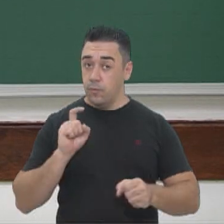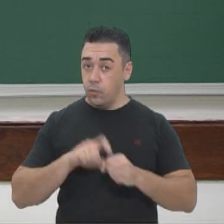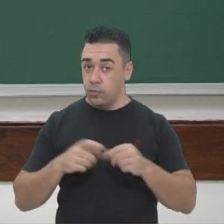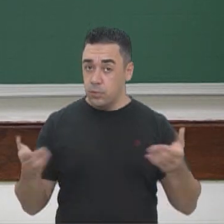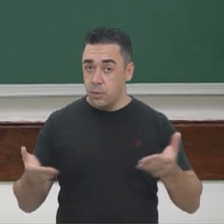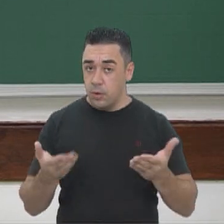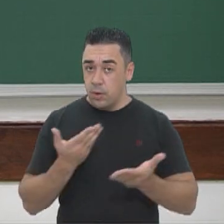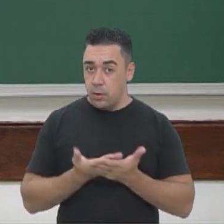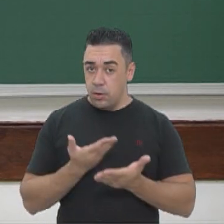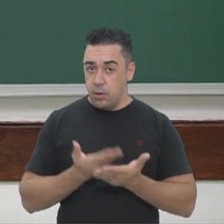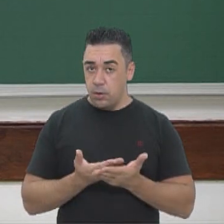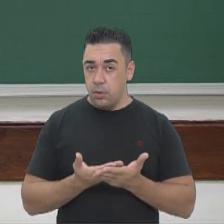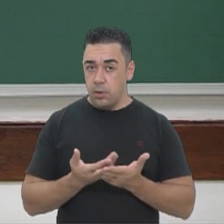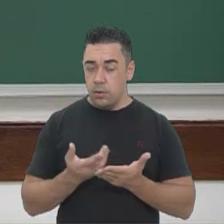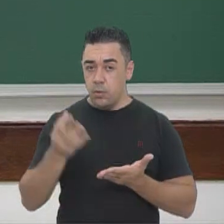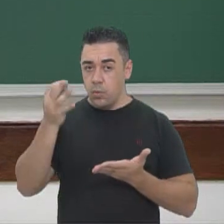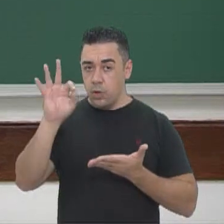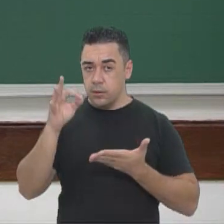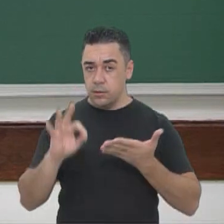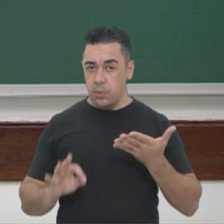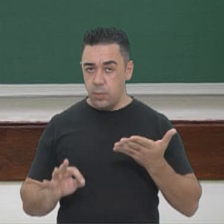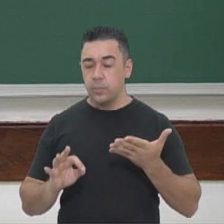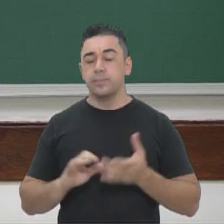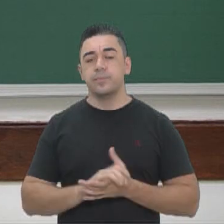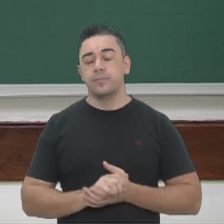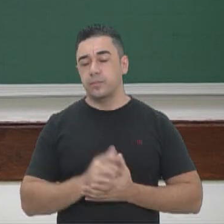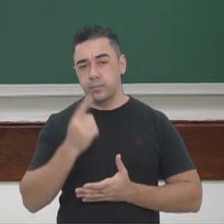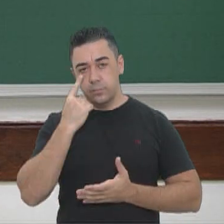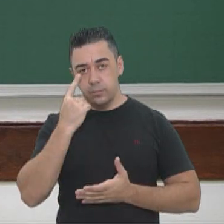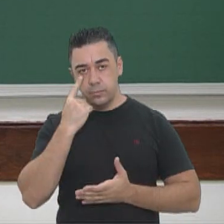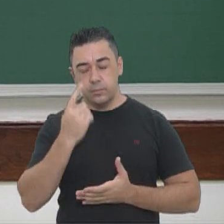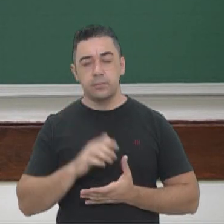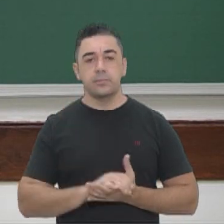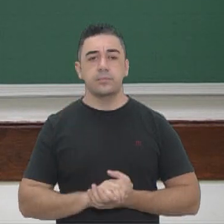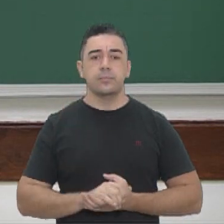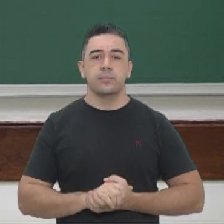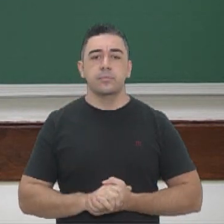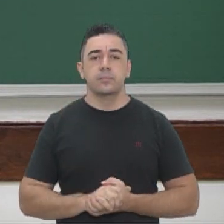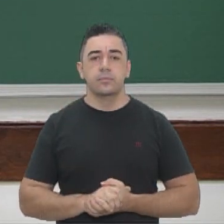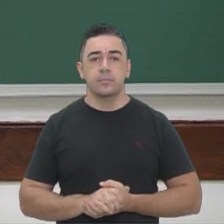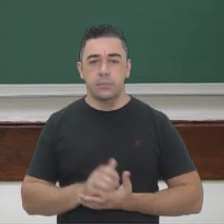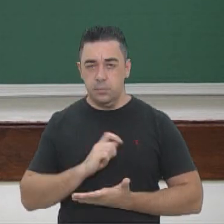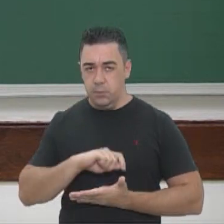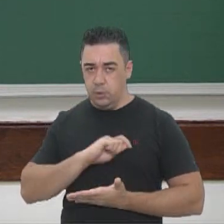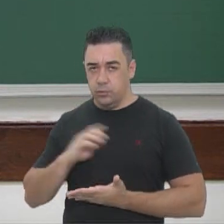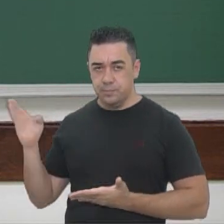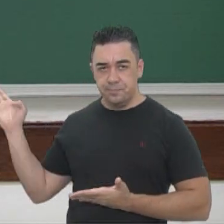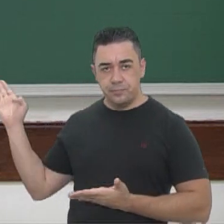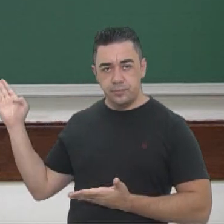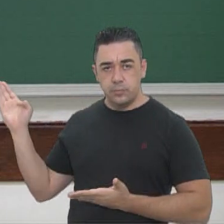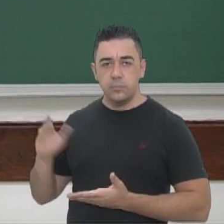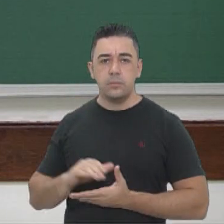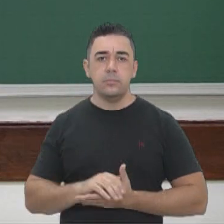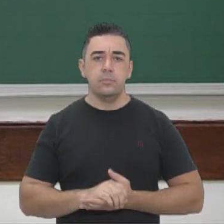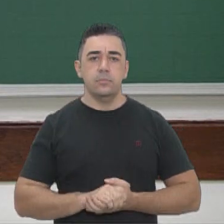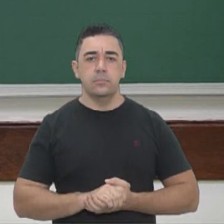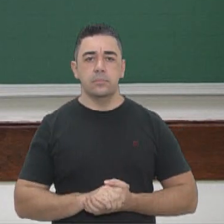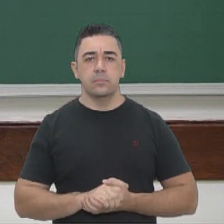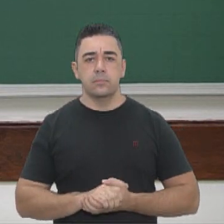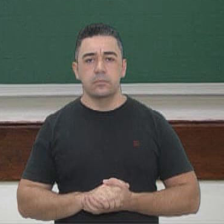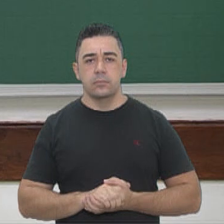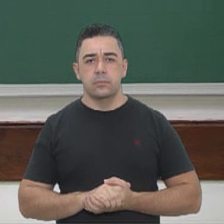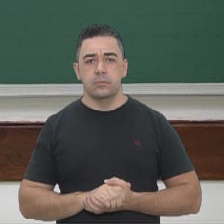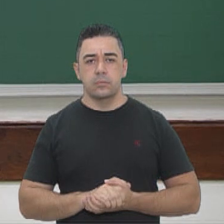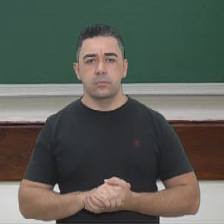retomando aqui então as correções, vamos lá. O preço é único, com exceção